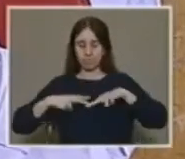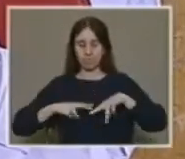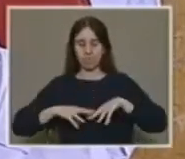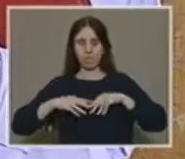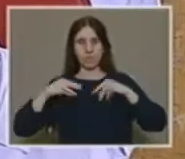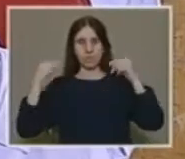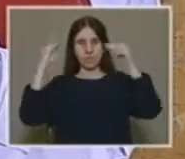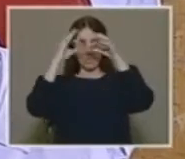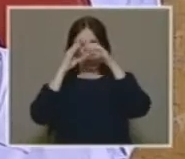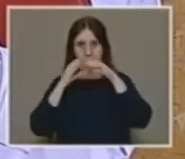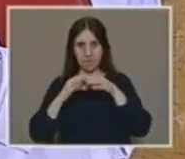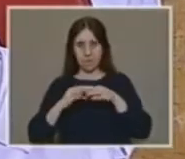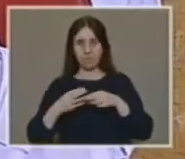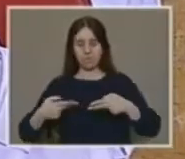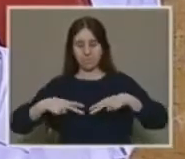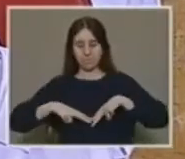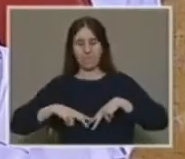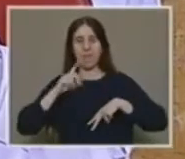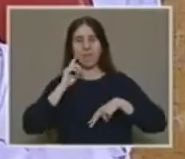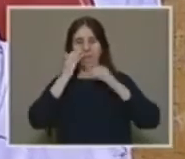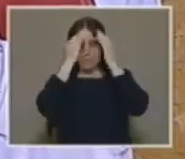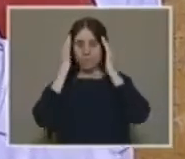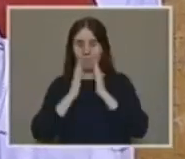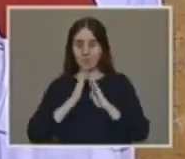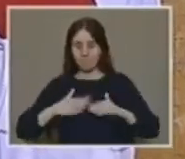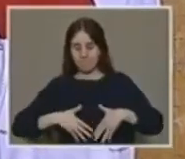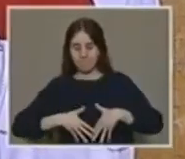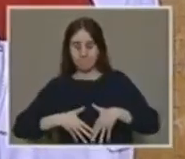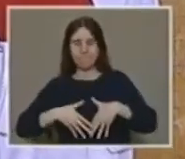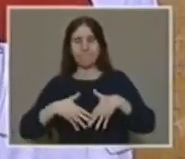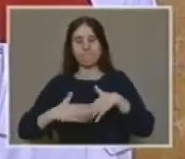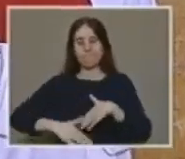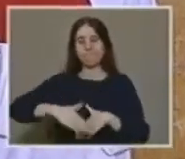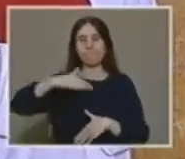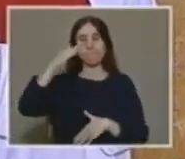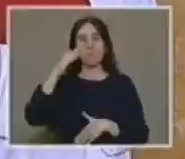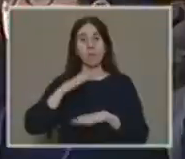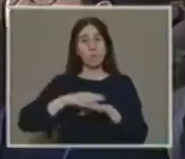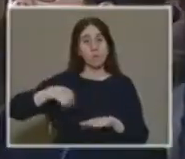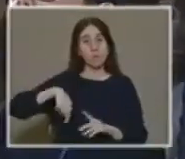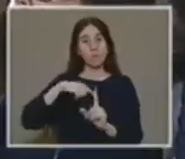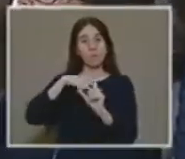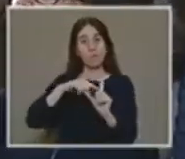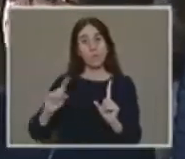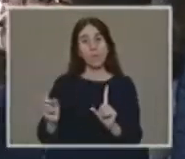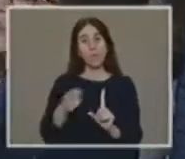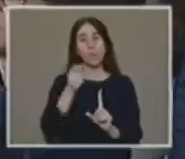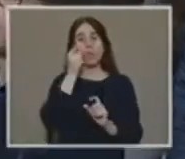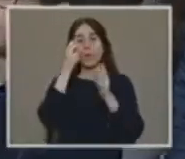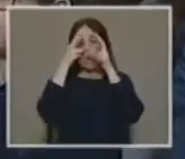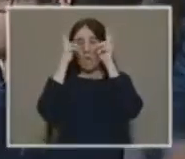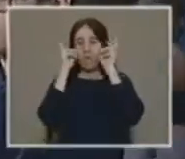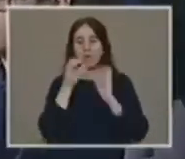Espírito Santo no seio da Virgem Maria, se fez homem. Também por nós foi crucificado, sob Pôncio